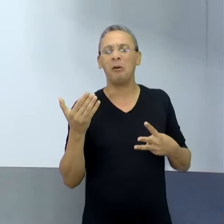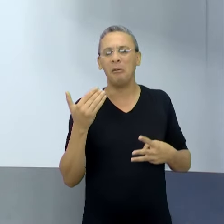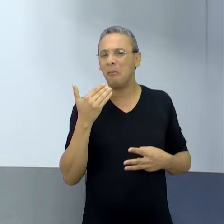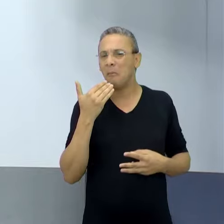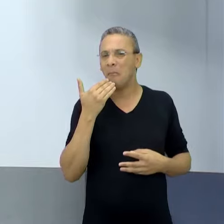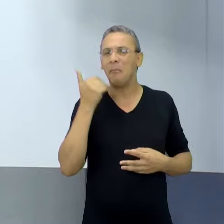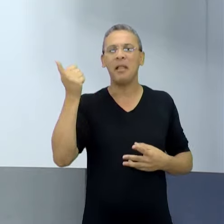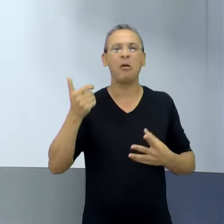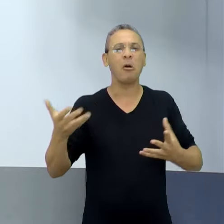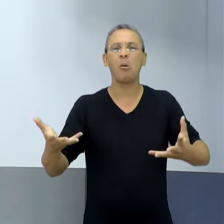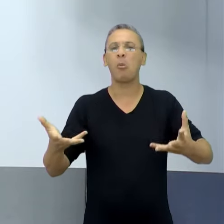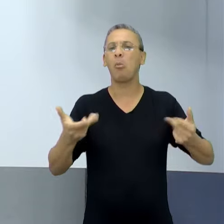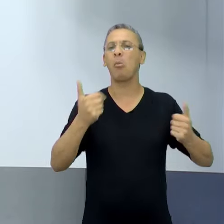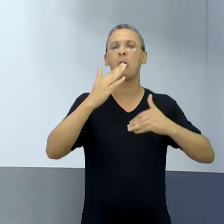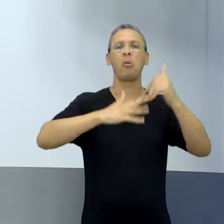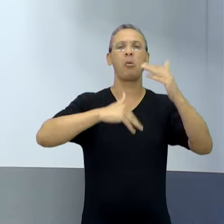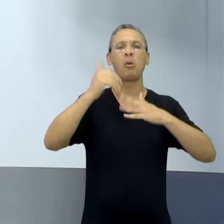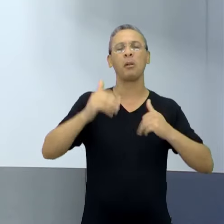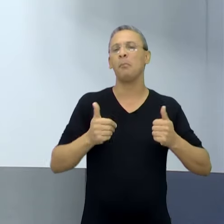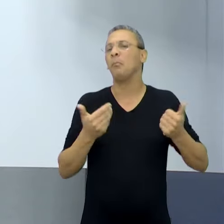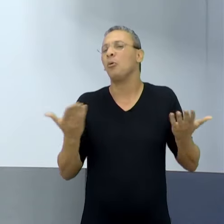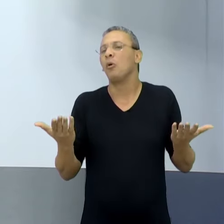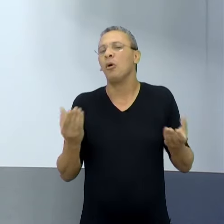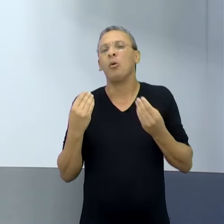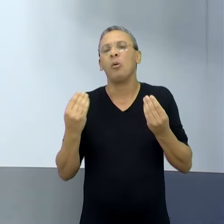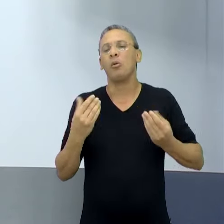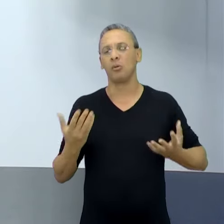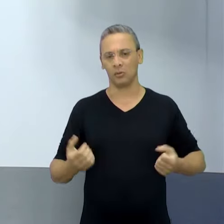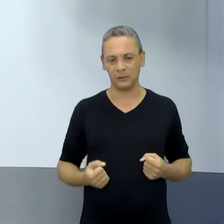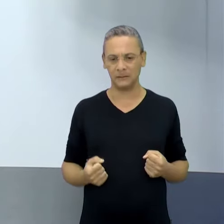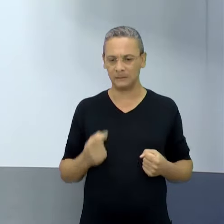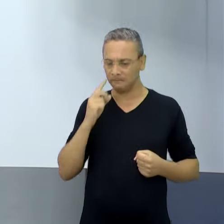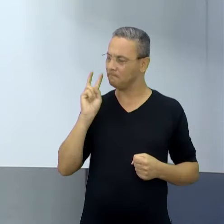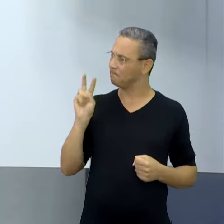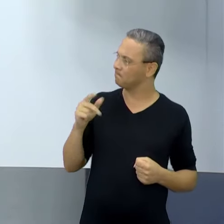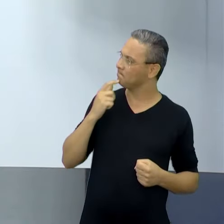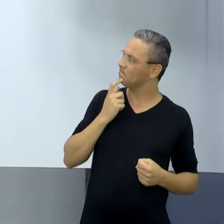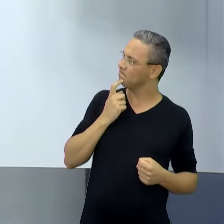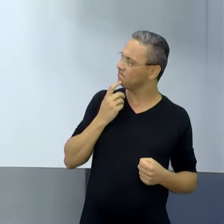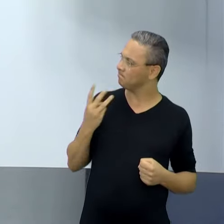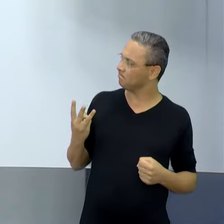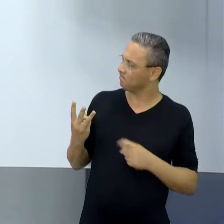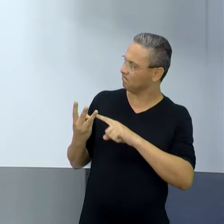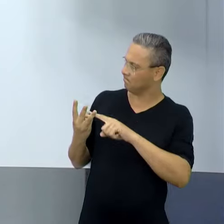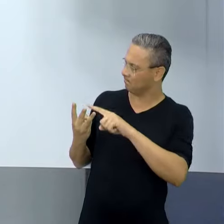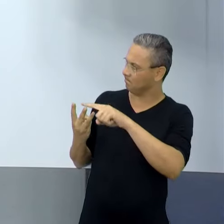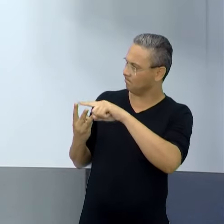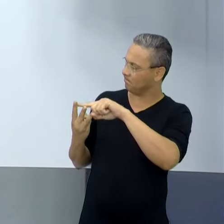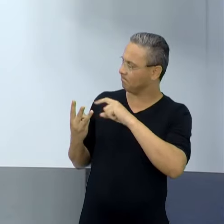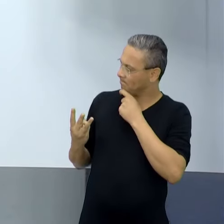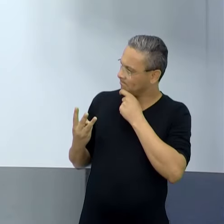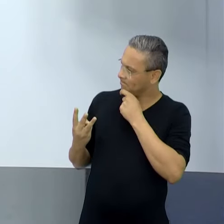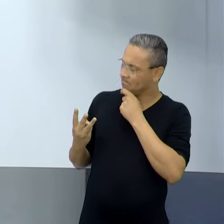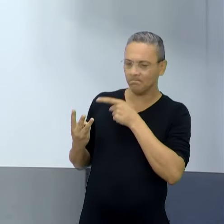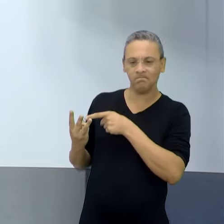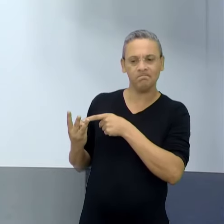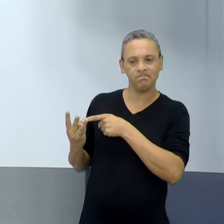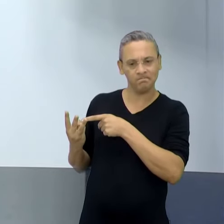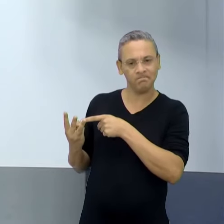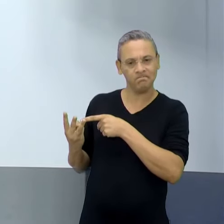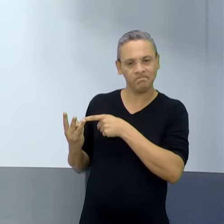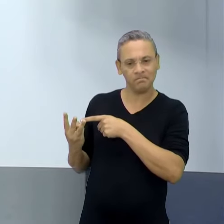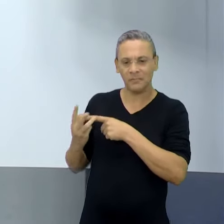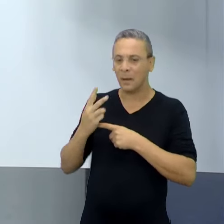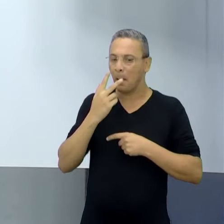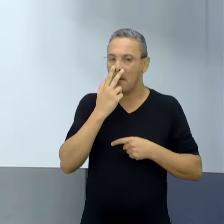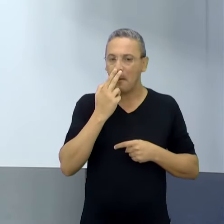maior eficiência, né? A gente olhando assim, me parece que essas três lâmpadas são